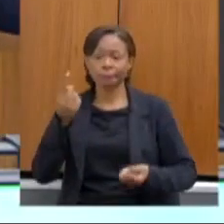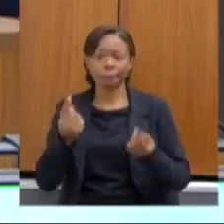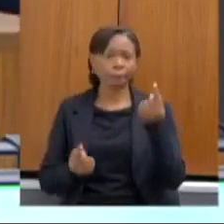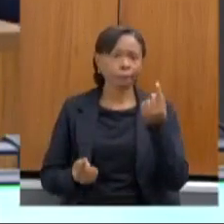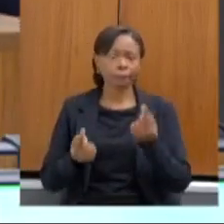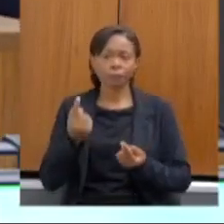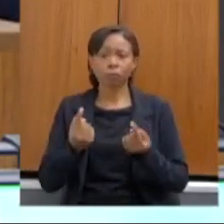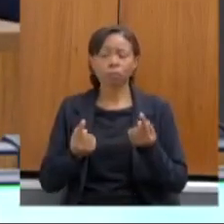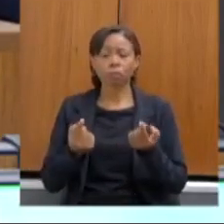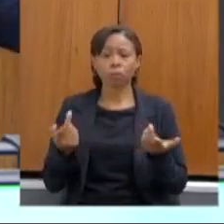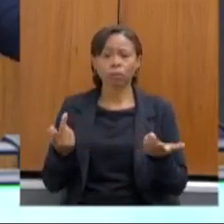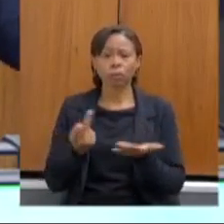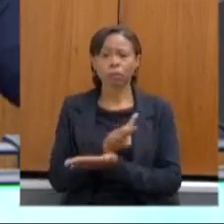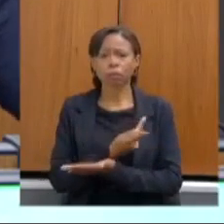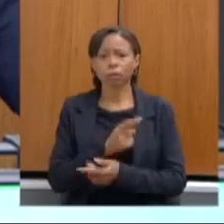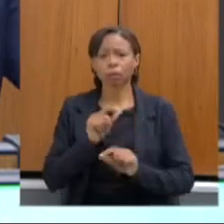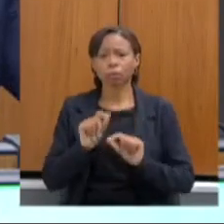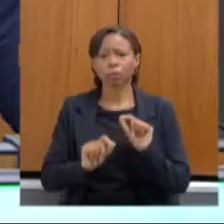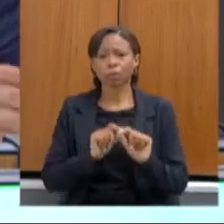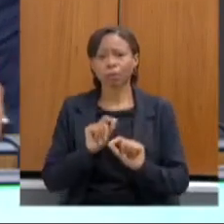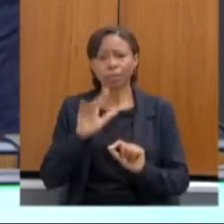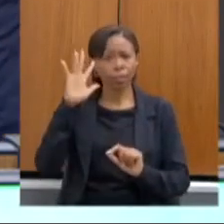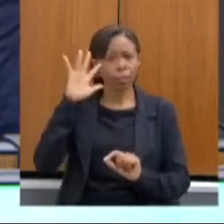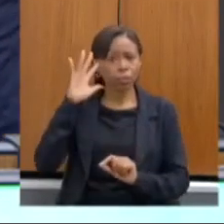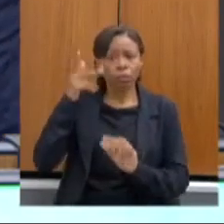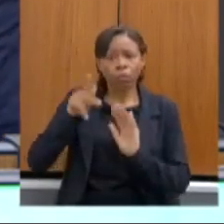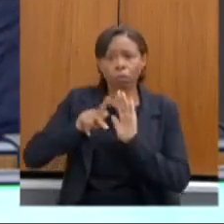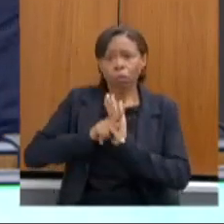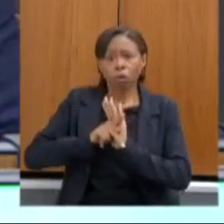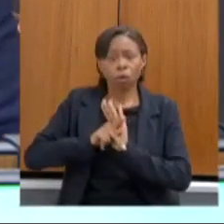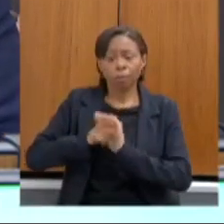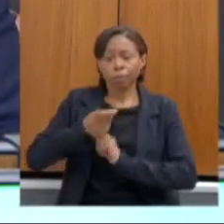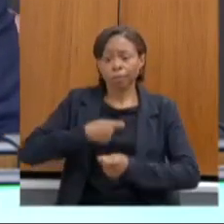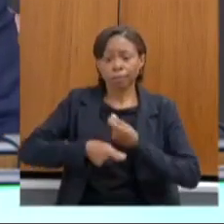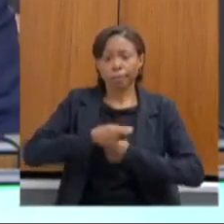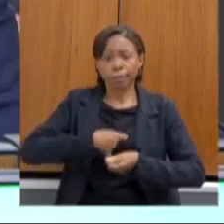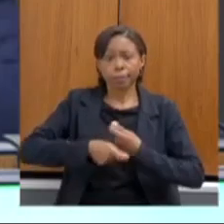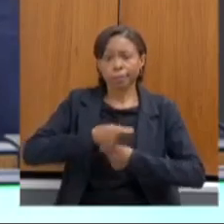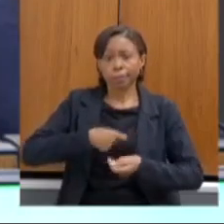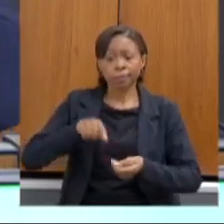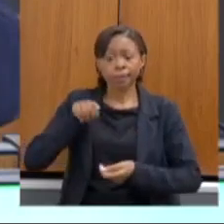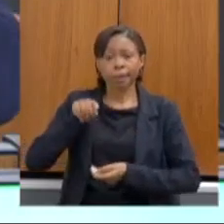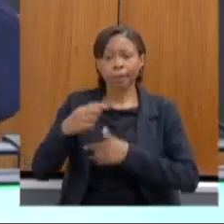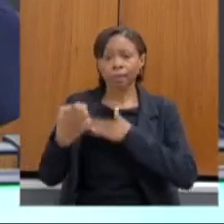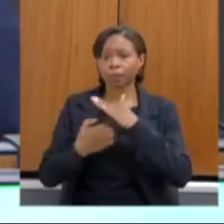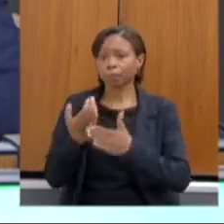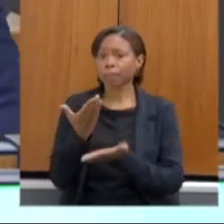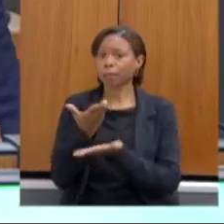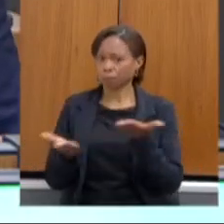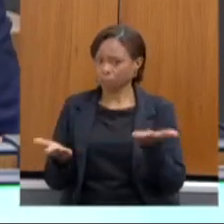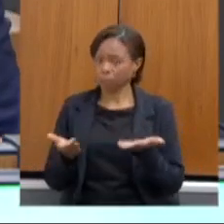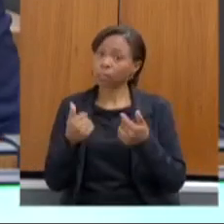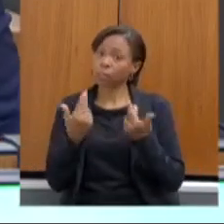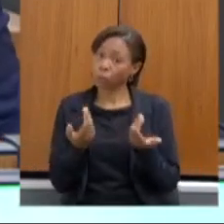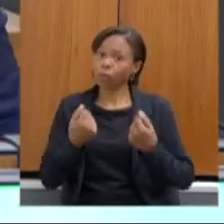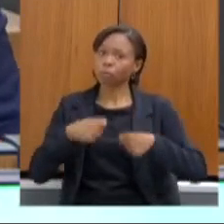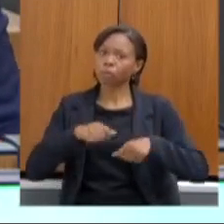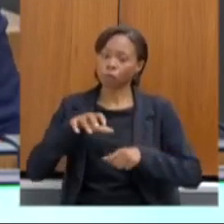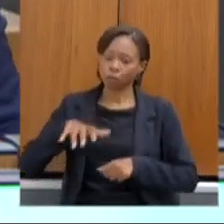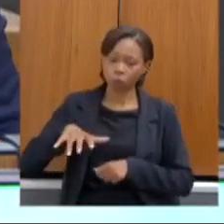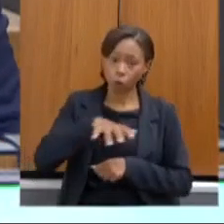isso a vinculação de decisões administrativas passa a Deixar de existir os órgãos vão ter que se padronizar